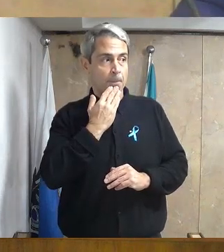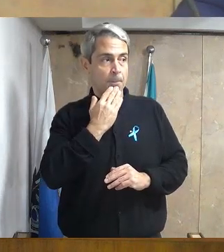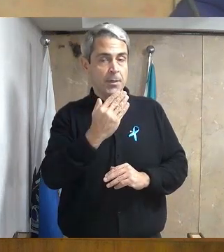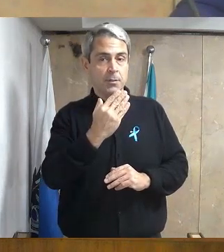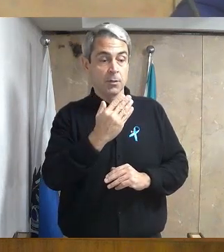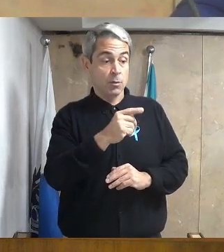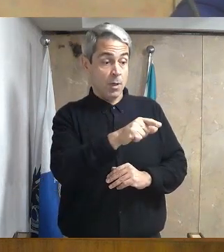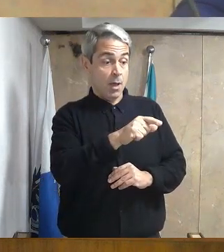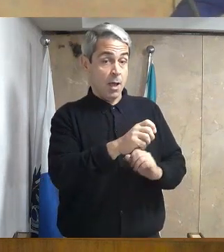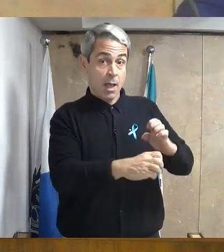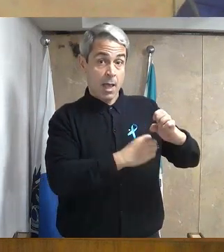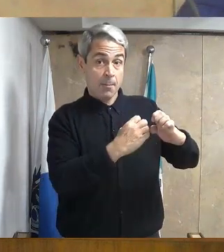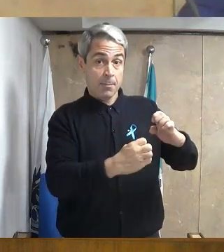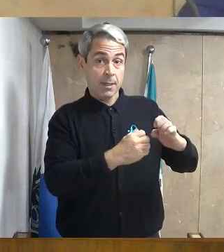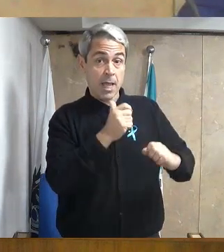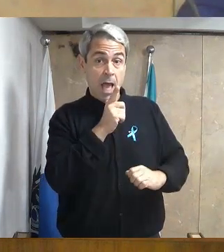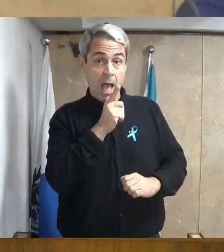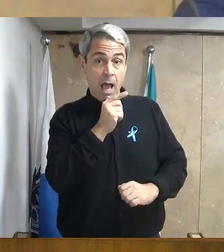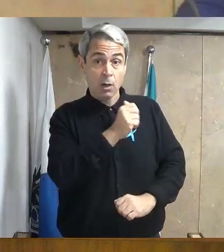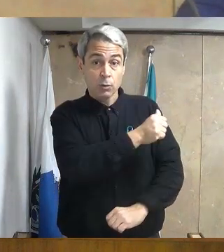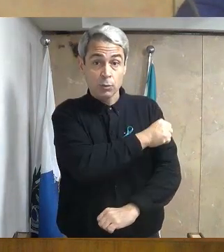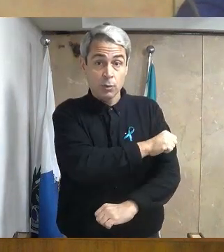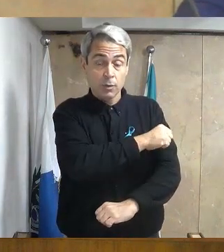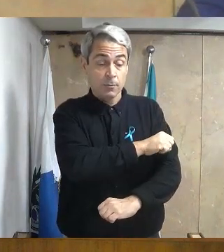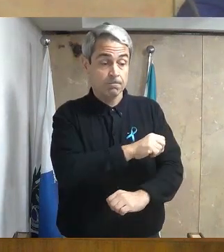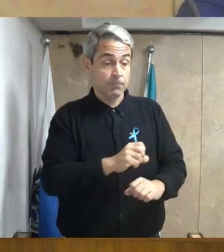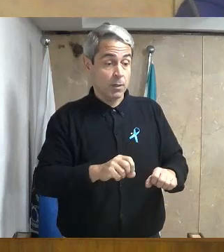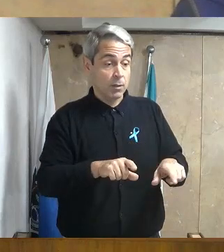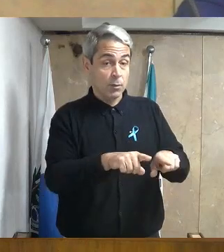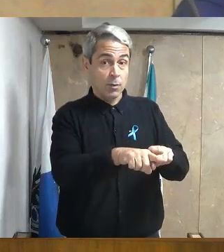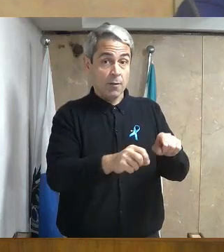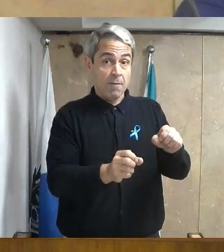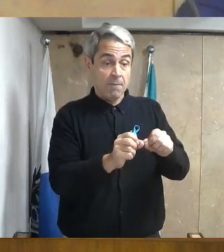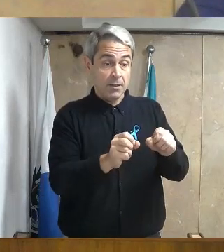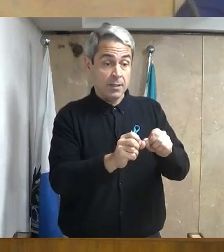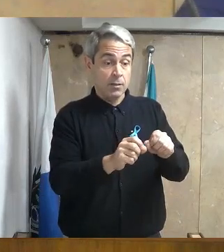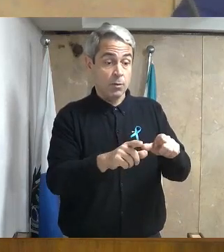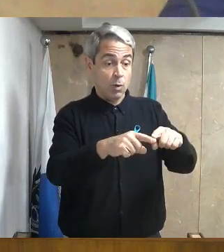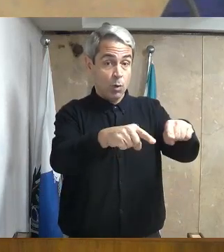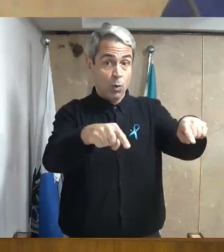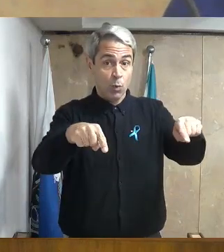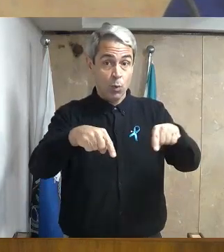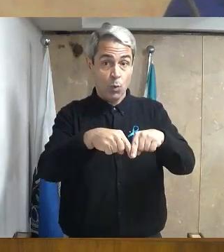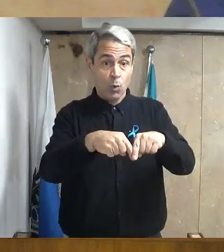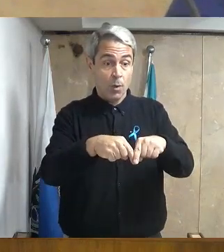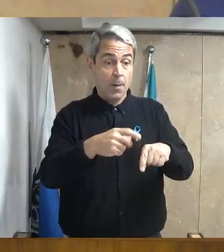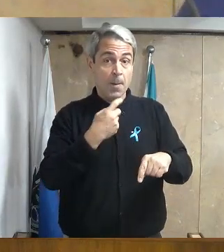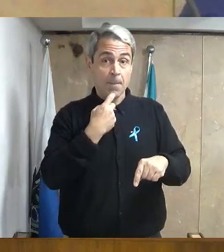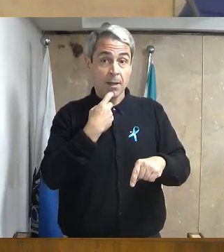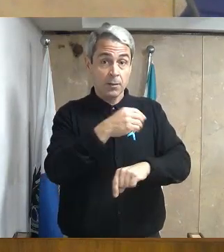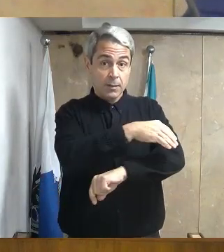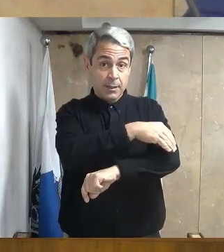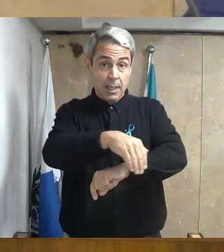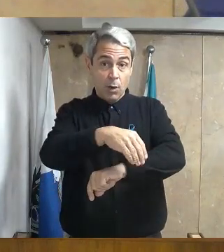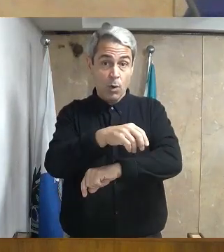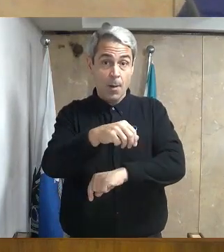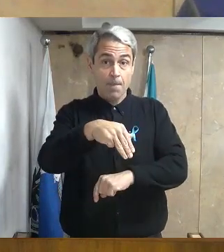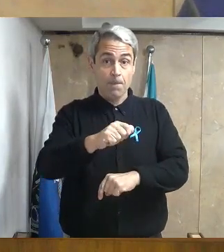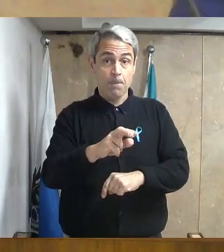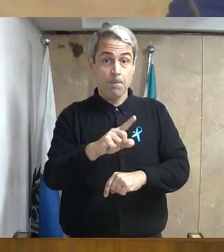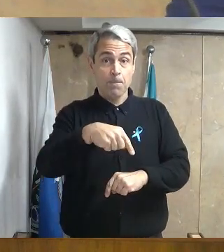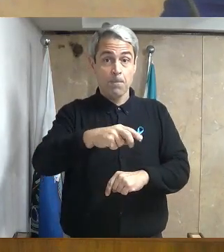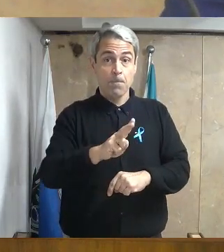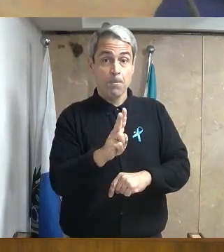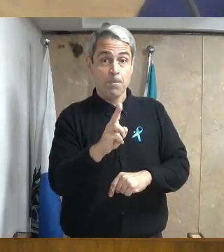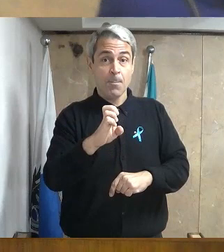Águas do Rio a instalação de rede de abastecimento de água potável ao longo da rua Marquesa de Santos,